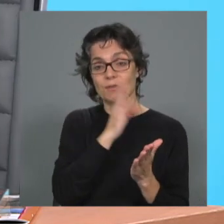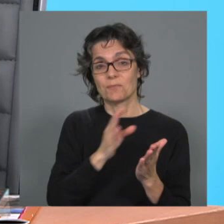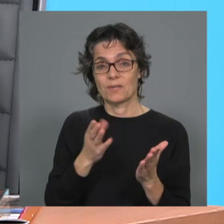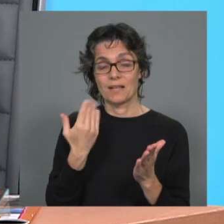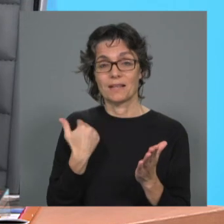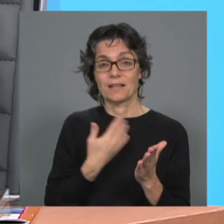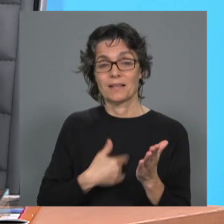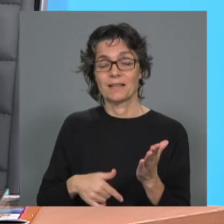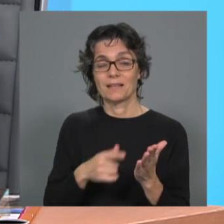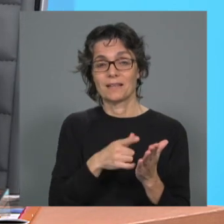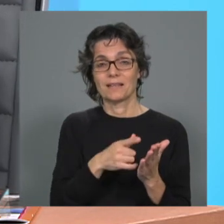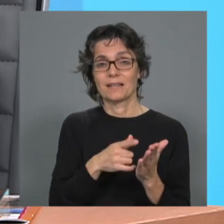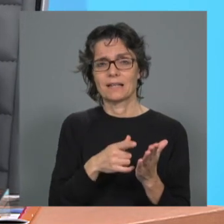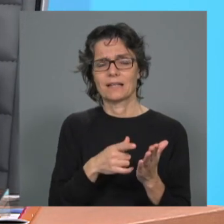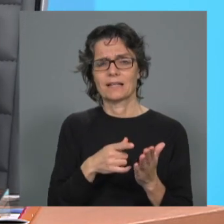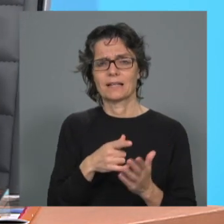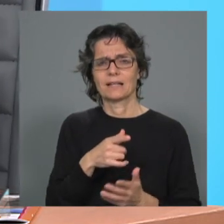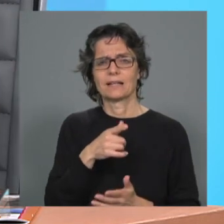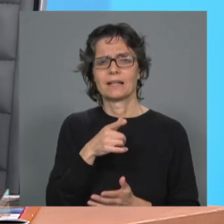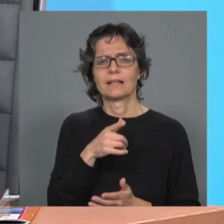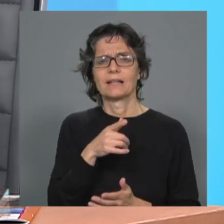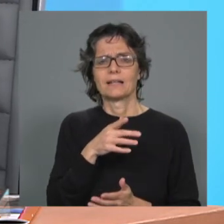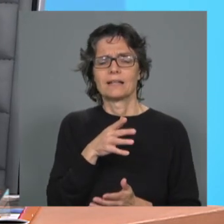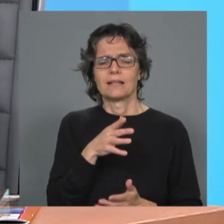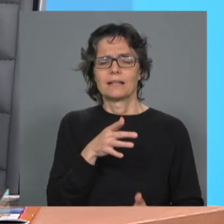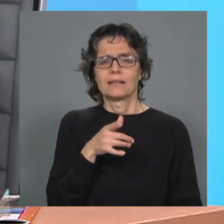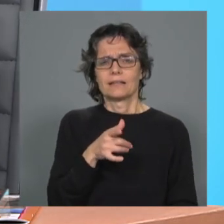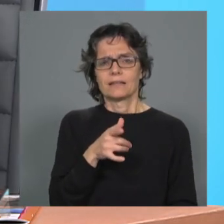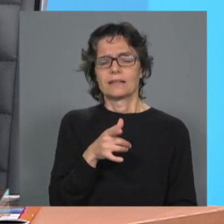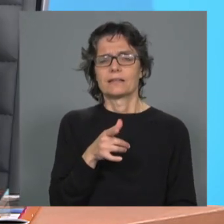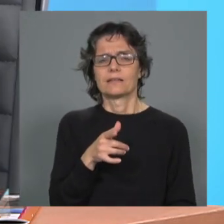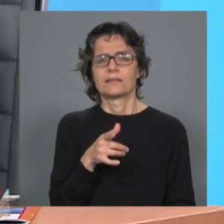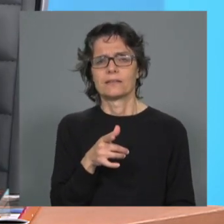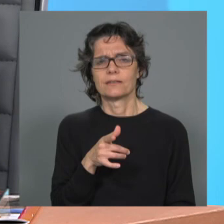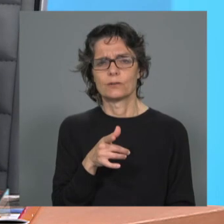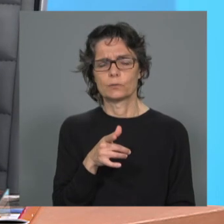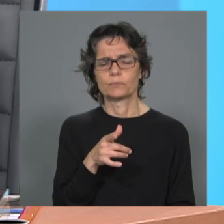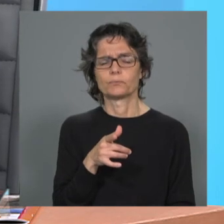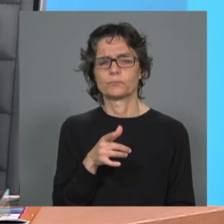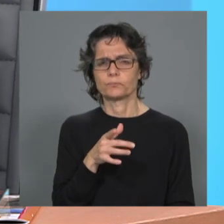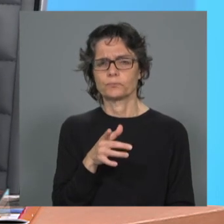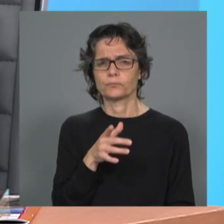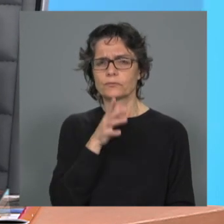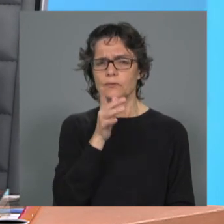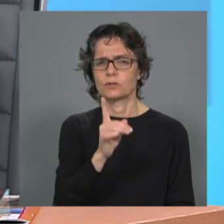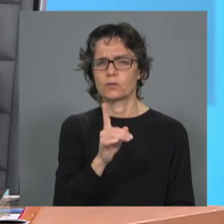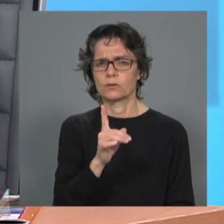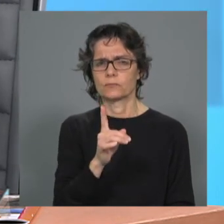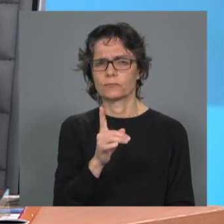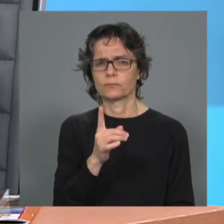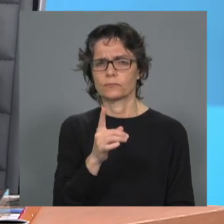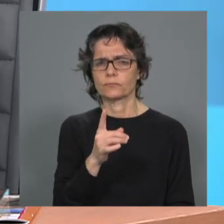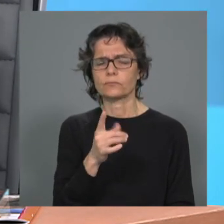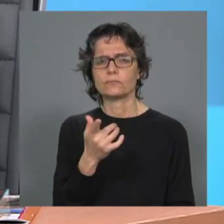o judaísmo nas comunidades onde, em várias, recusa escutar a voz deste